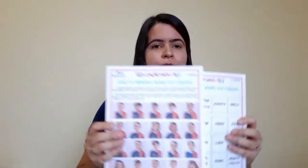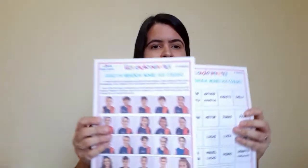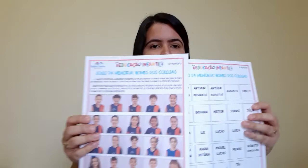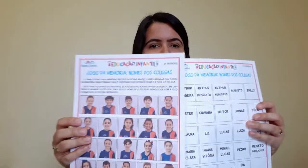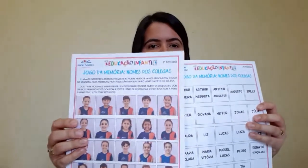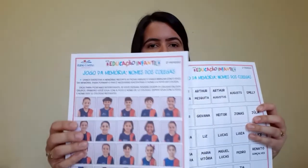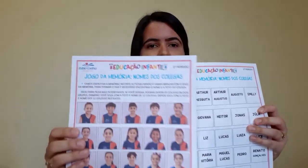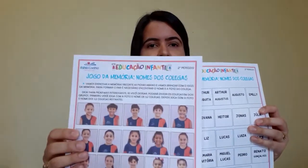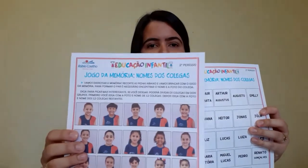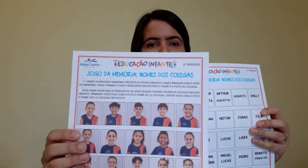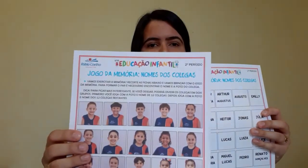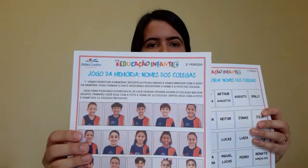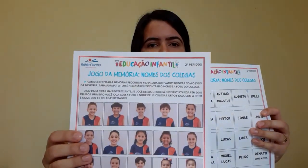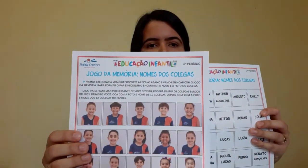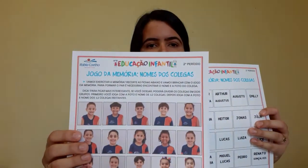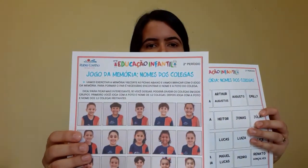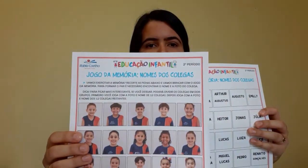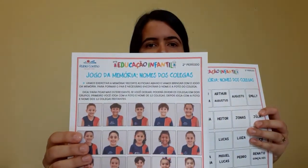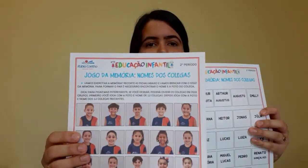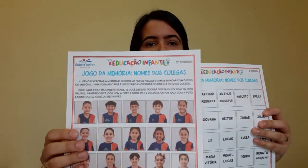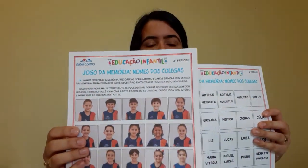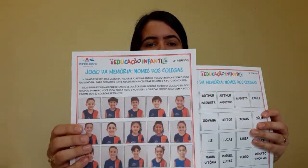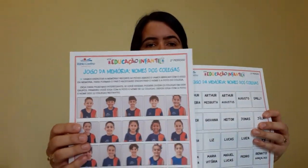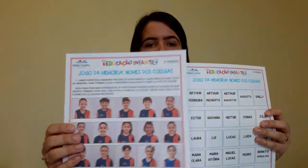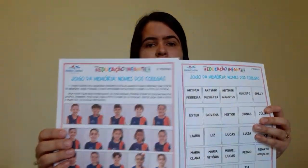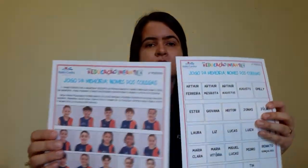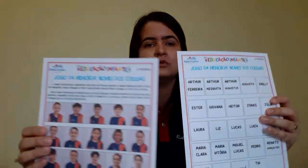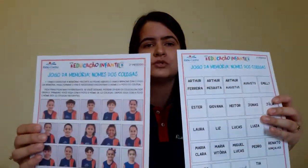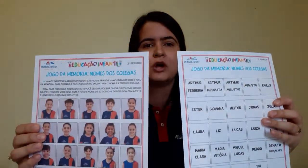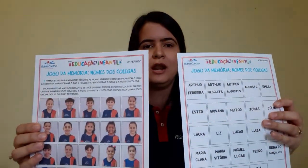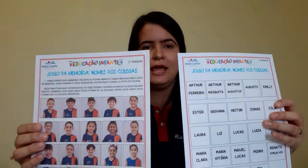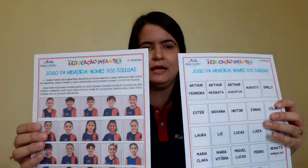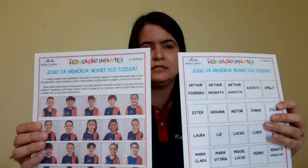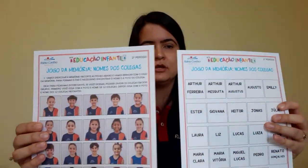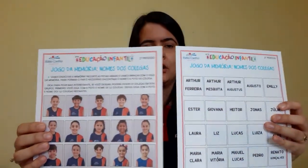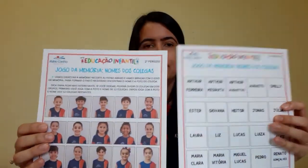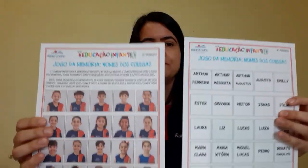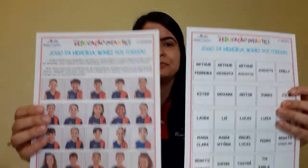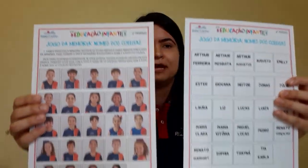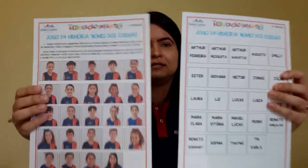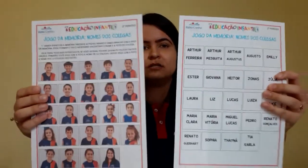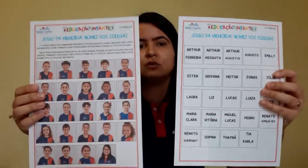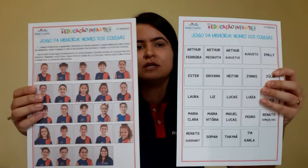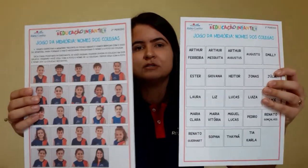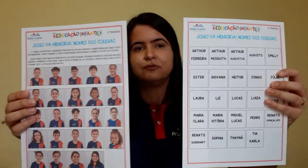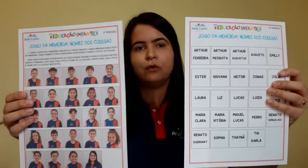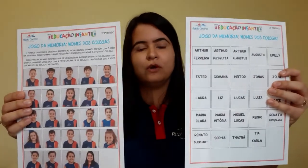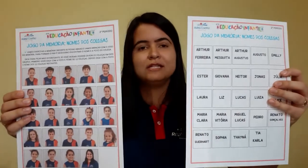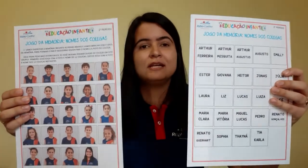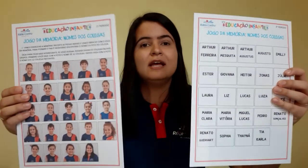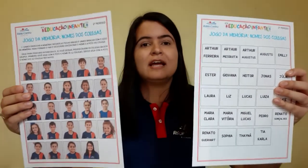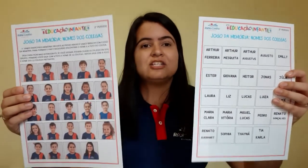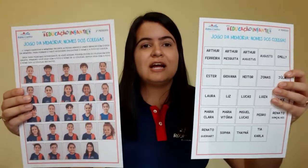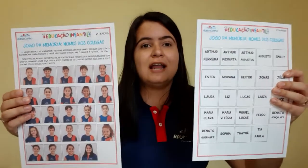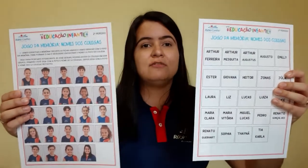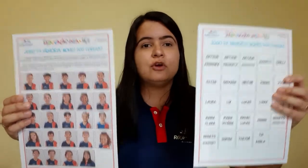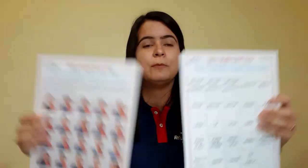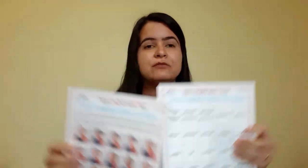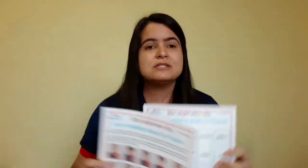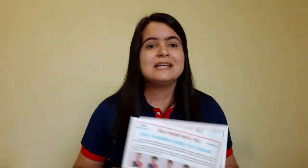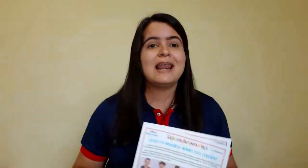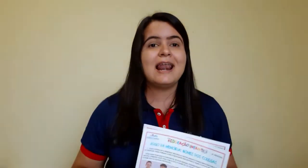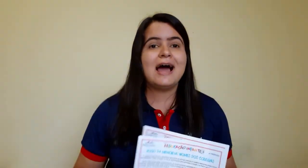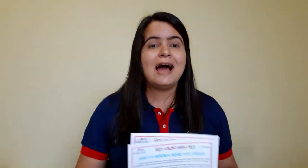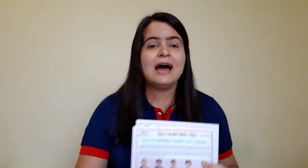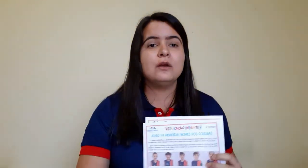jogo, aquele jogo da memória, com os nomes dos colegas, ó. Essas duas folhas que a tia Carla enviou